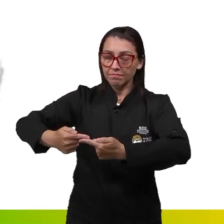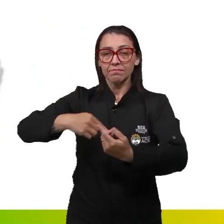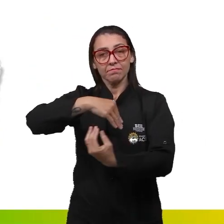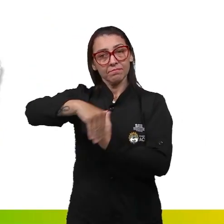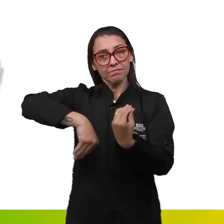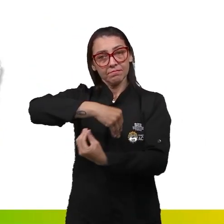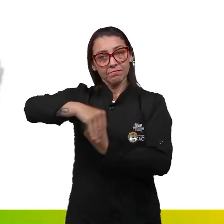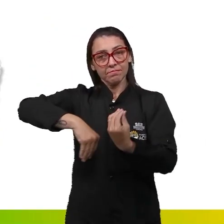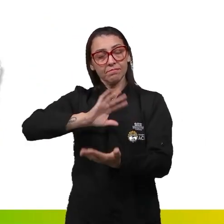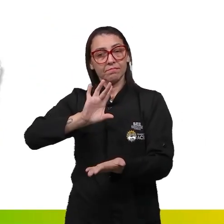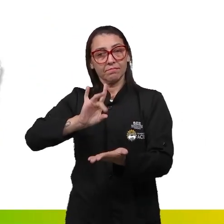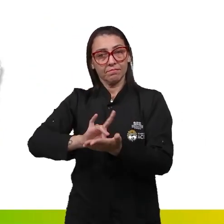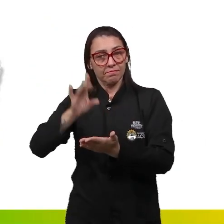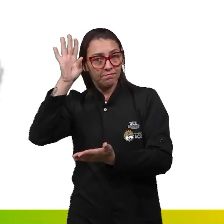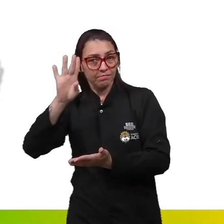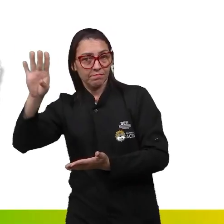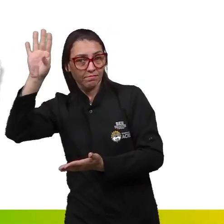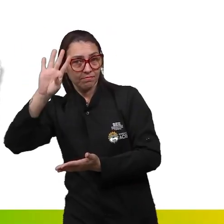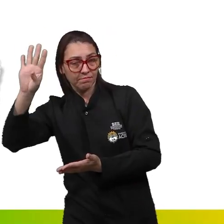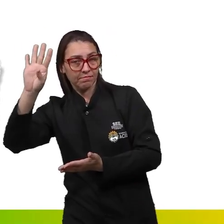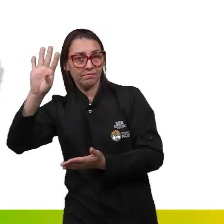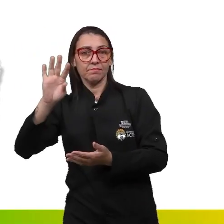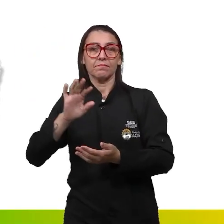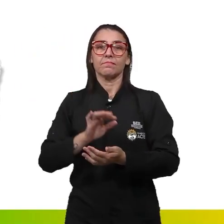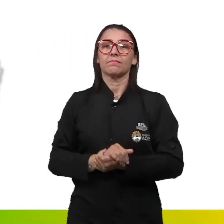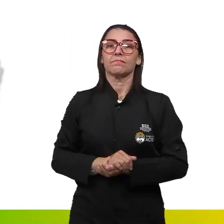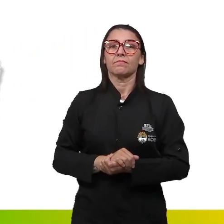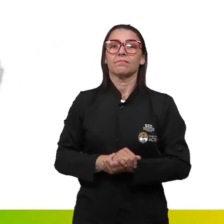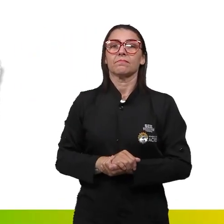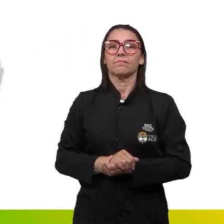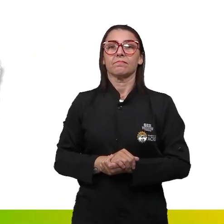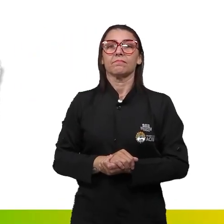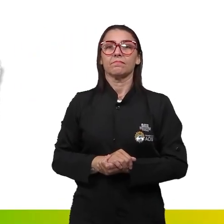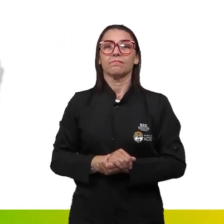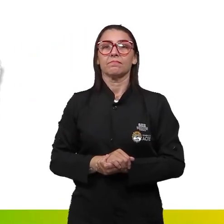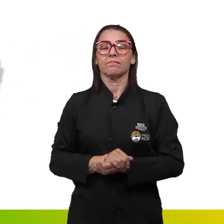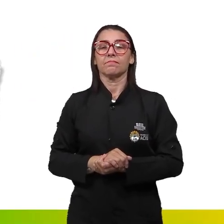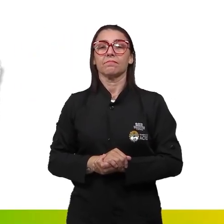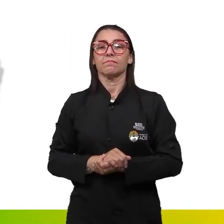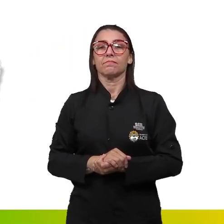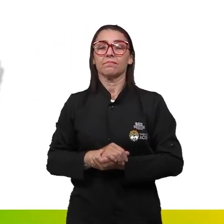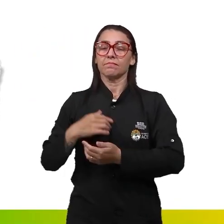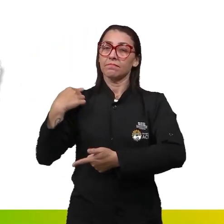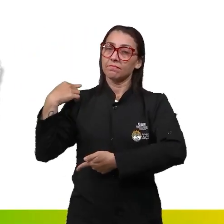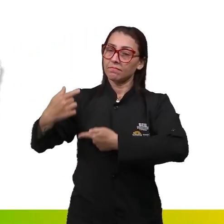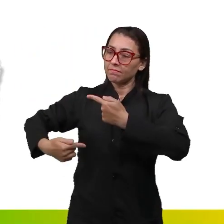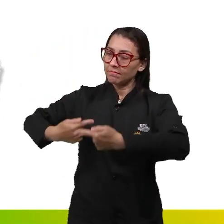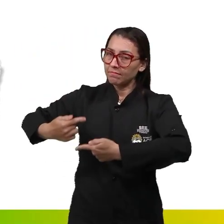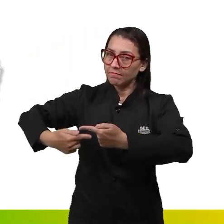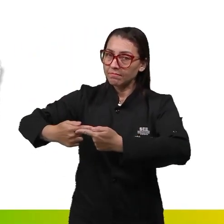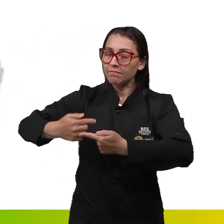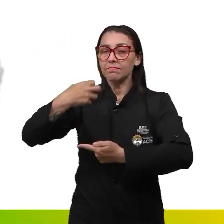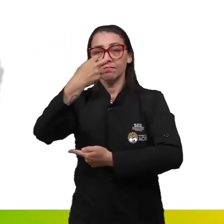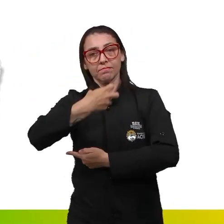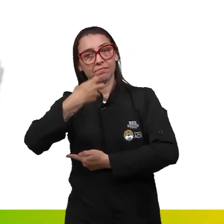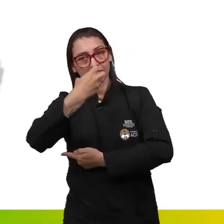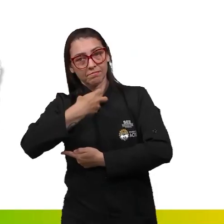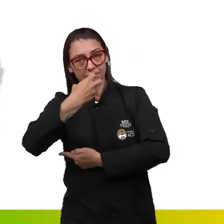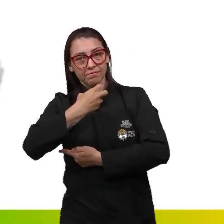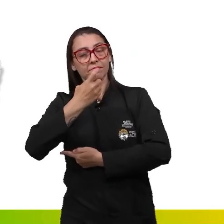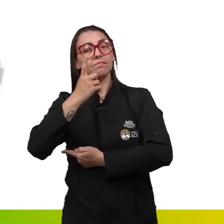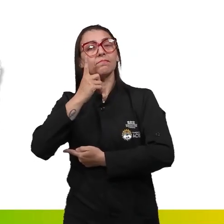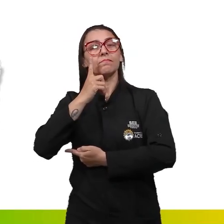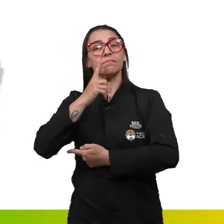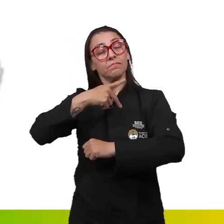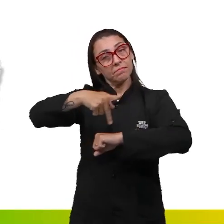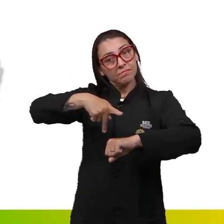mistura elementos reais com elementos fantásticos e são aí, né, transmitidos na prevalência oral. Os países